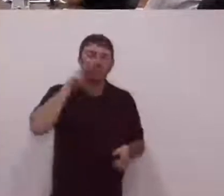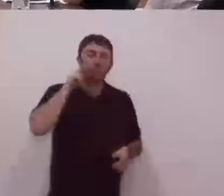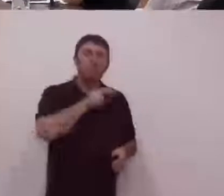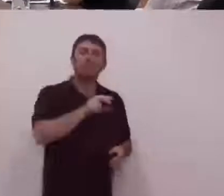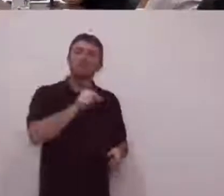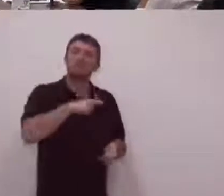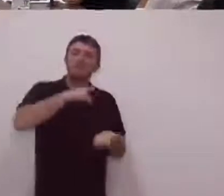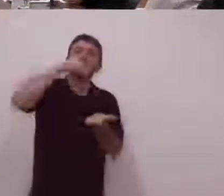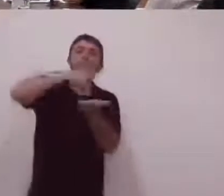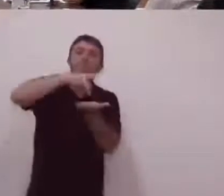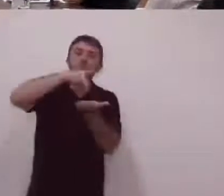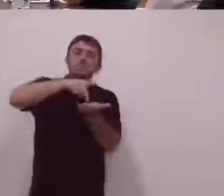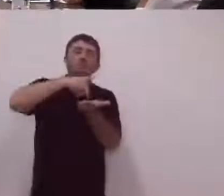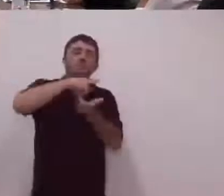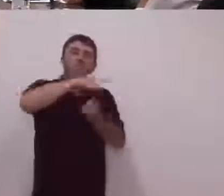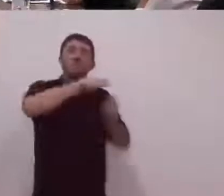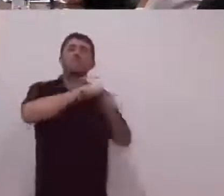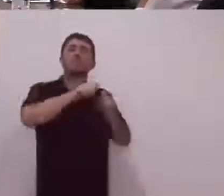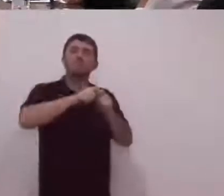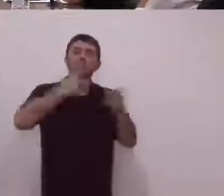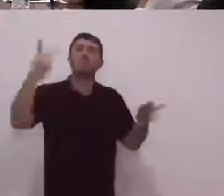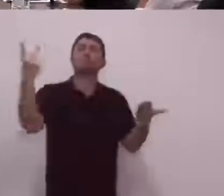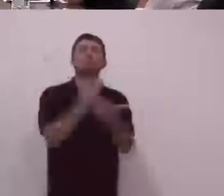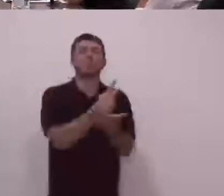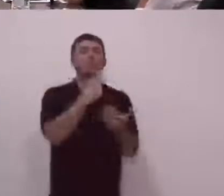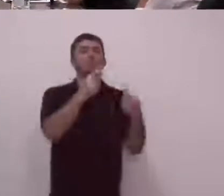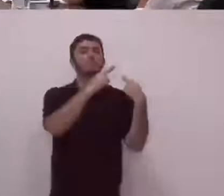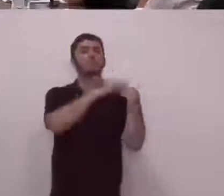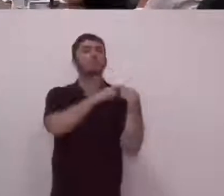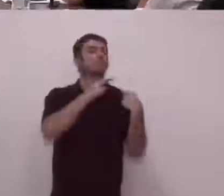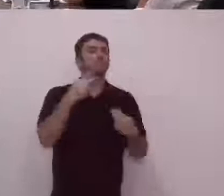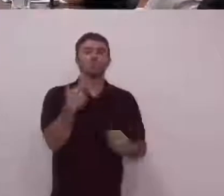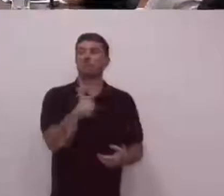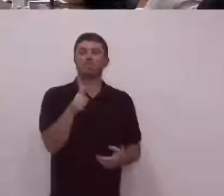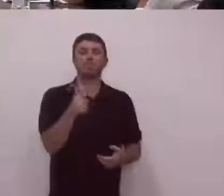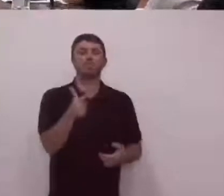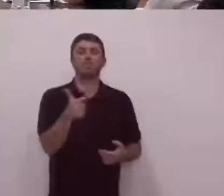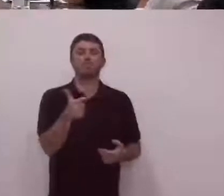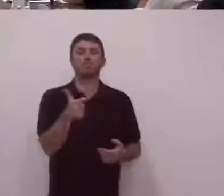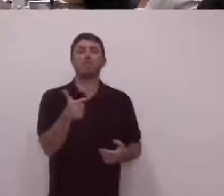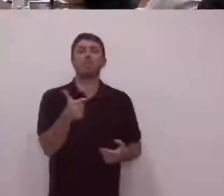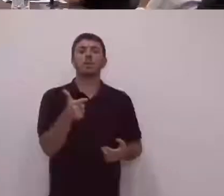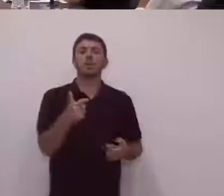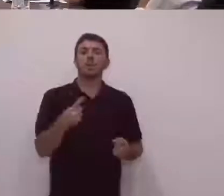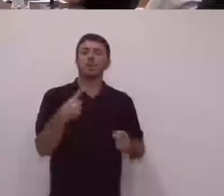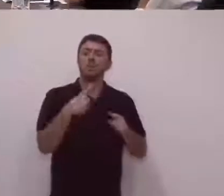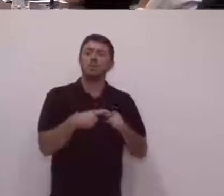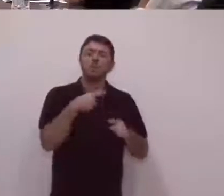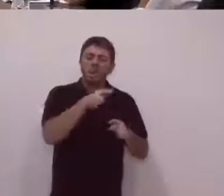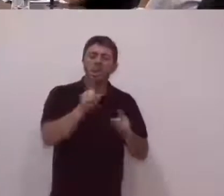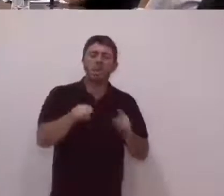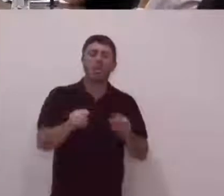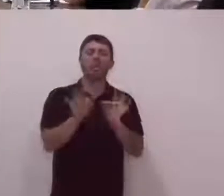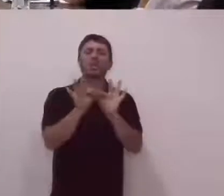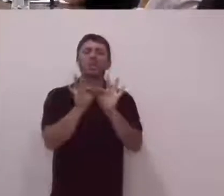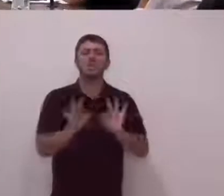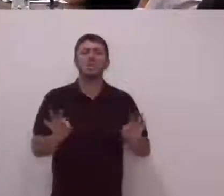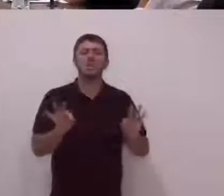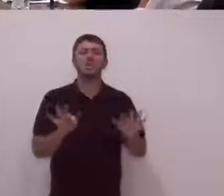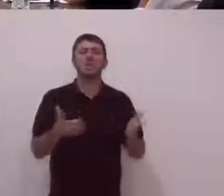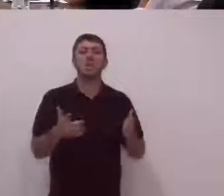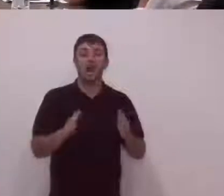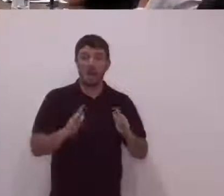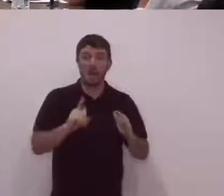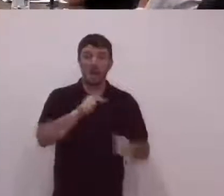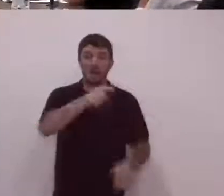de que houve prática do ato de improbidade. Isso porque é matéria de simples cognição. A Prefeitura alugou